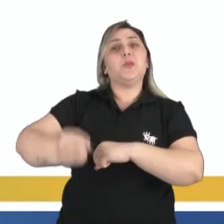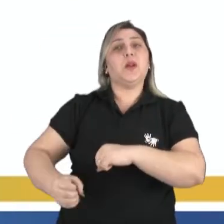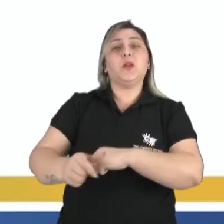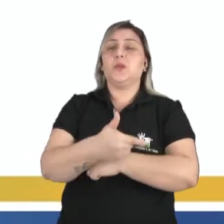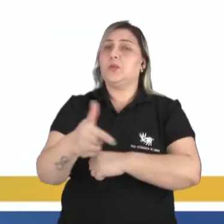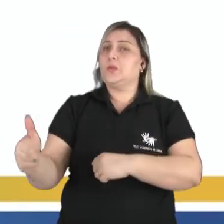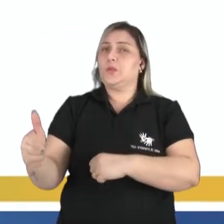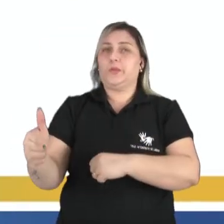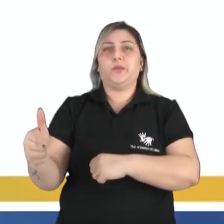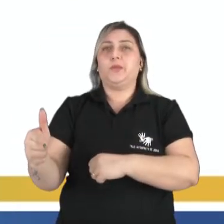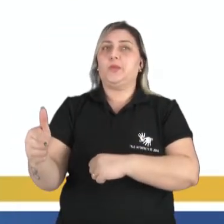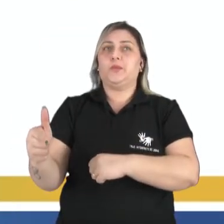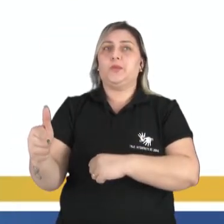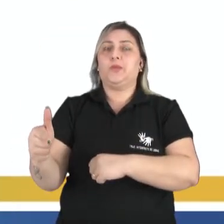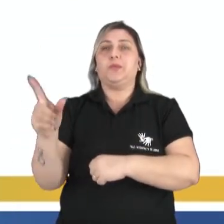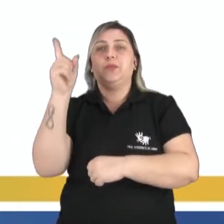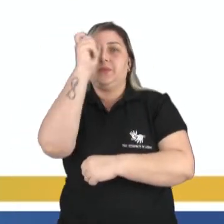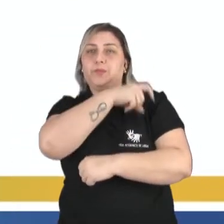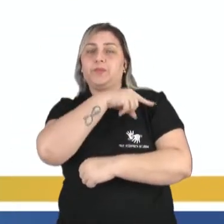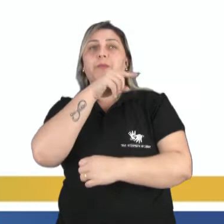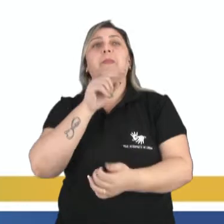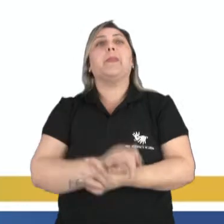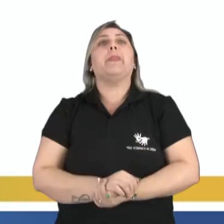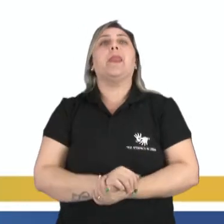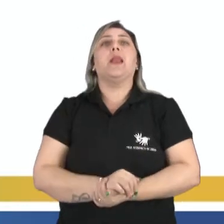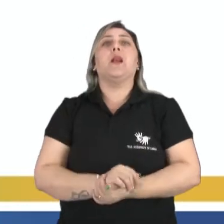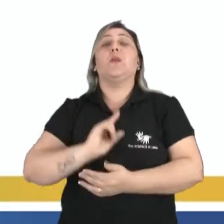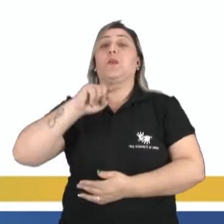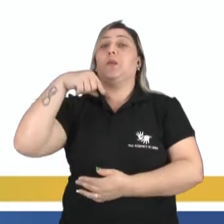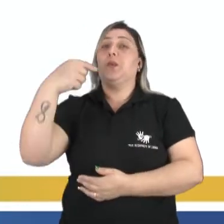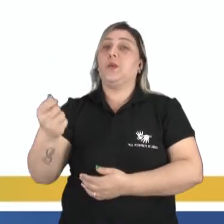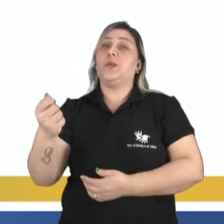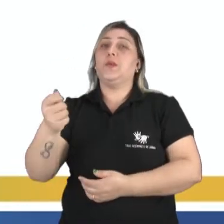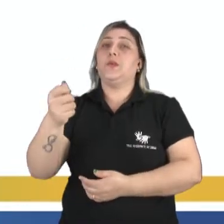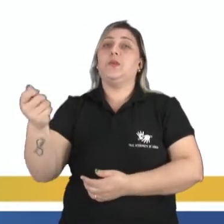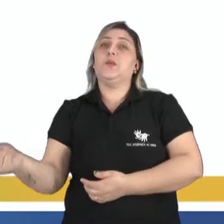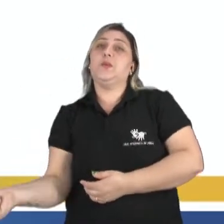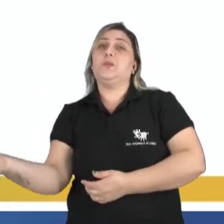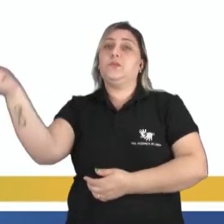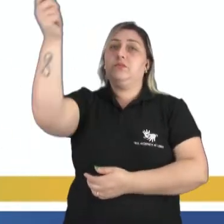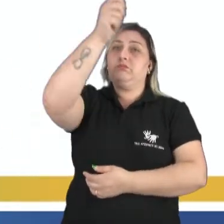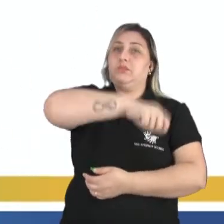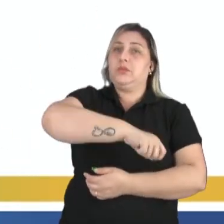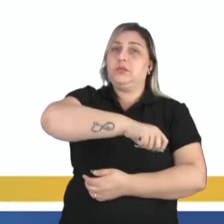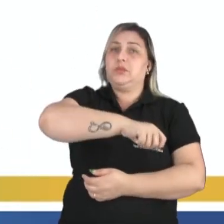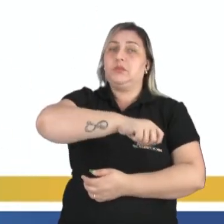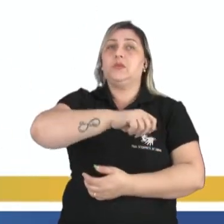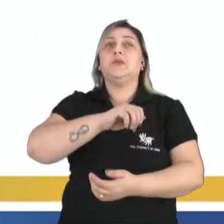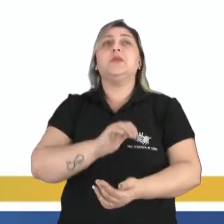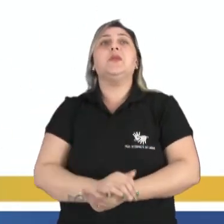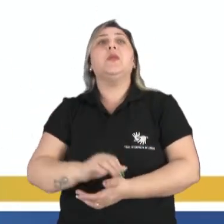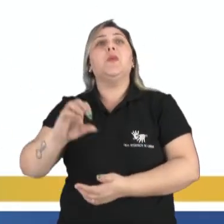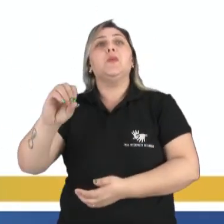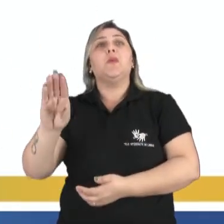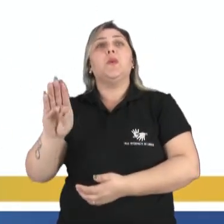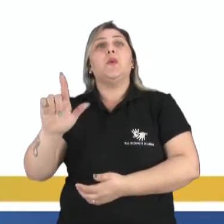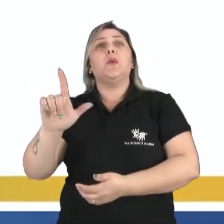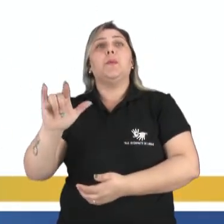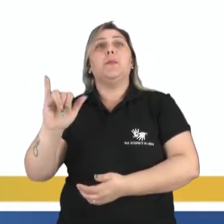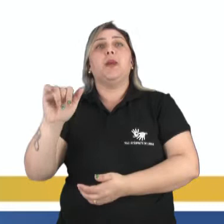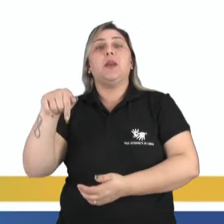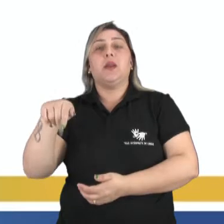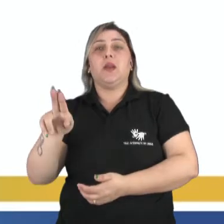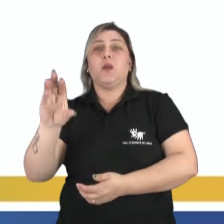tem segredo sobre isso aí, tá? O outro tipo de lançamento é o lançamento oblíquo. O lançamento oblíquo ele ocorre em